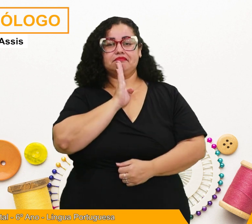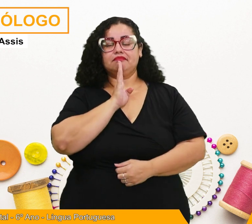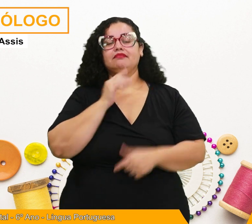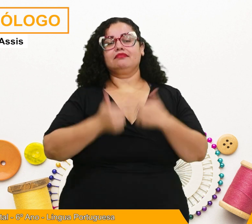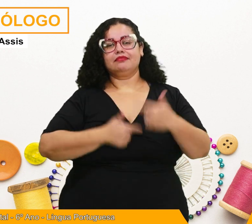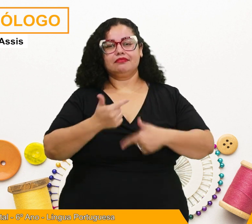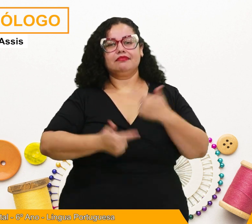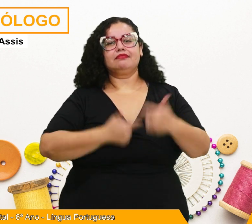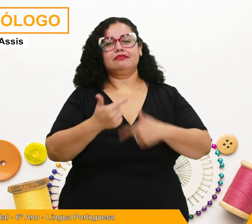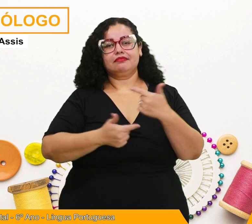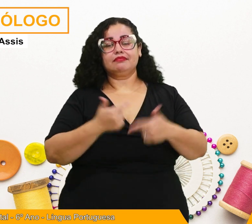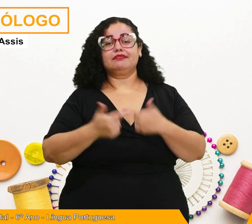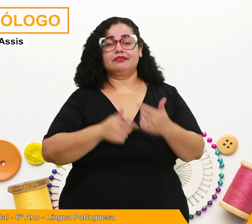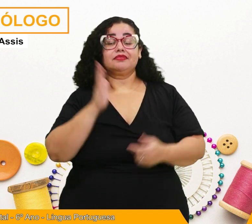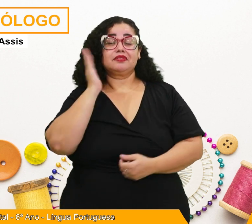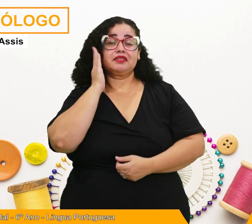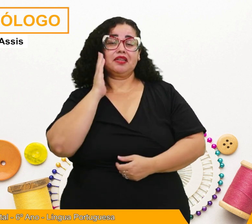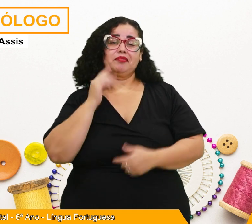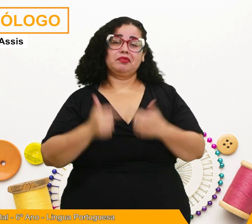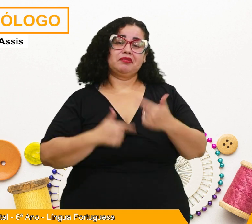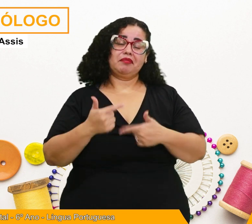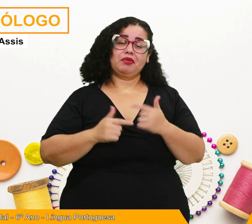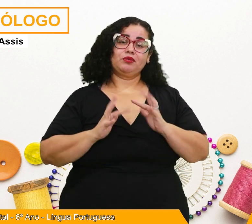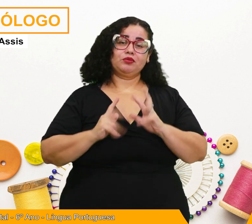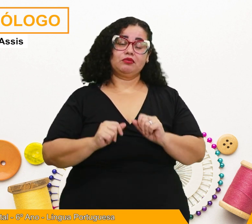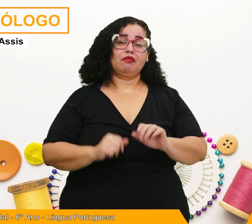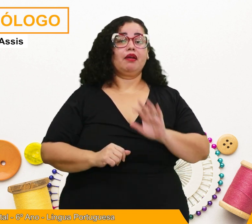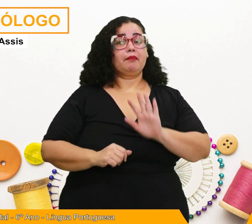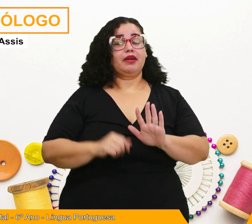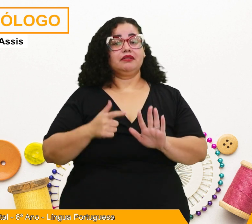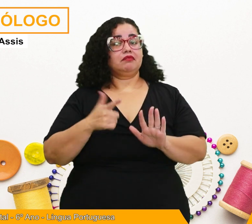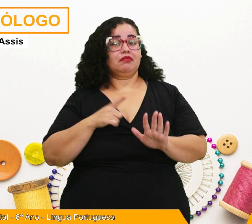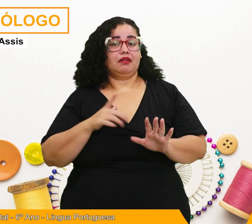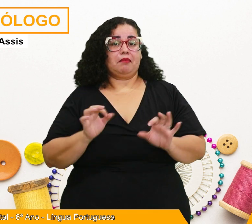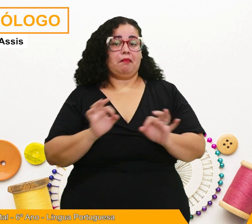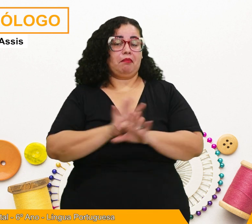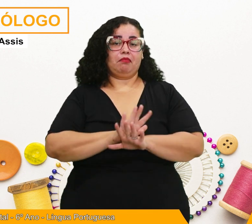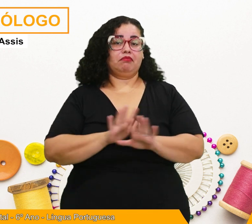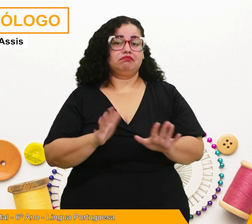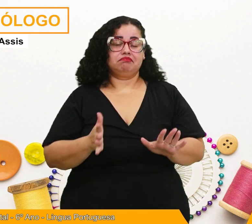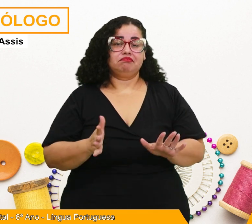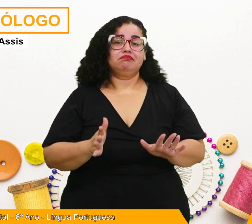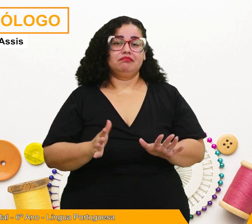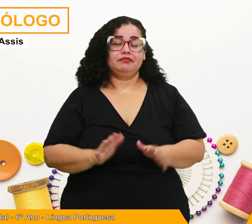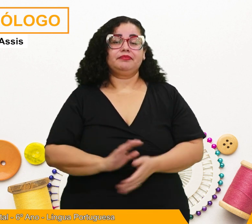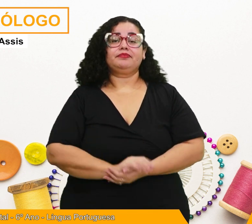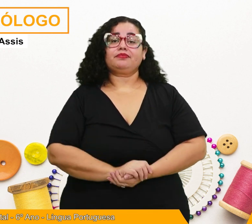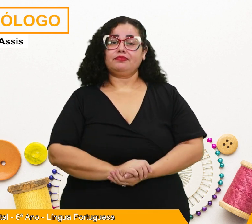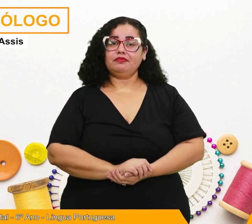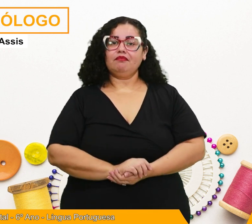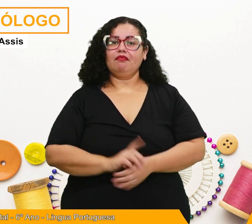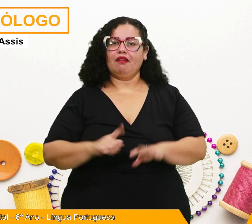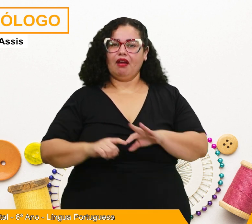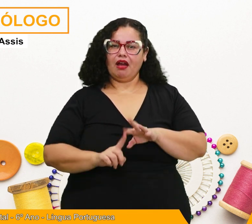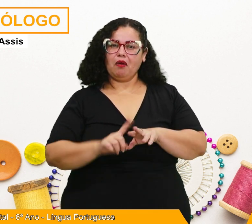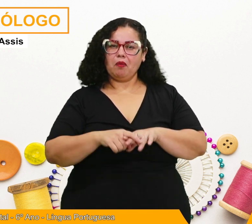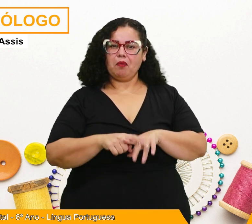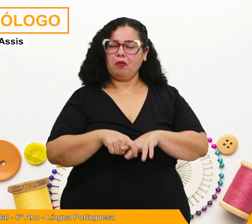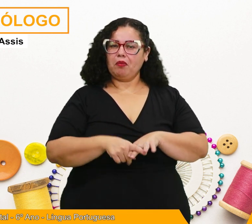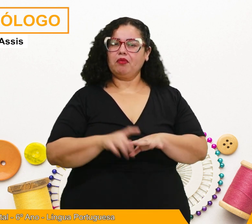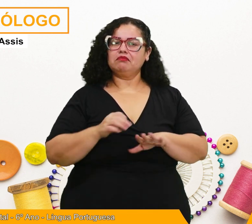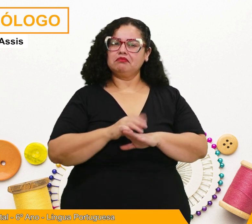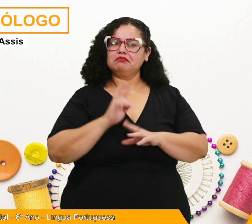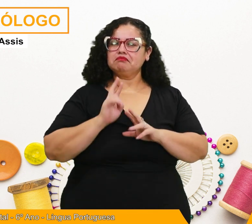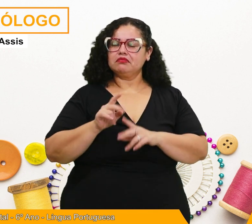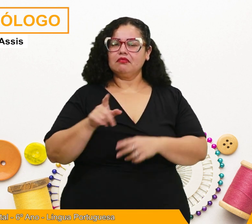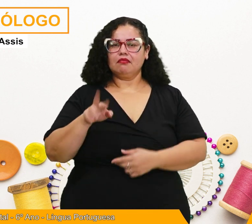ativa como quem sabe o que faz. E não estar por ouvir palavras loucas. A agulha, vendo que ela não lhe dava